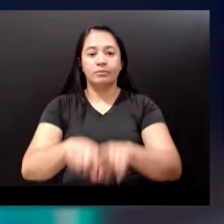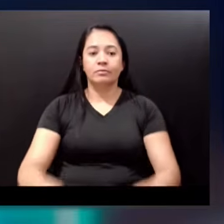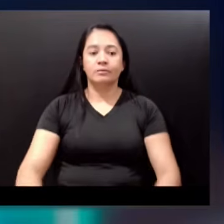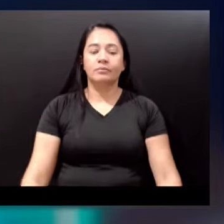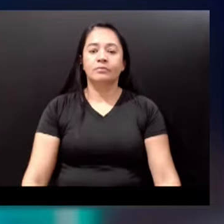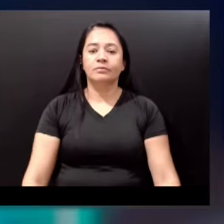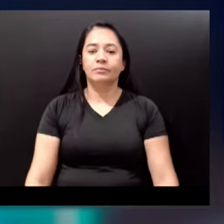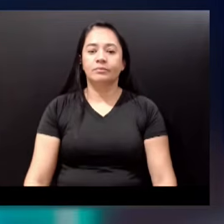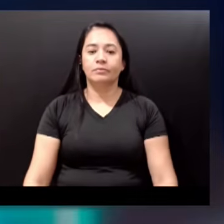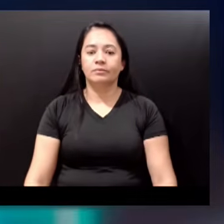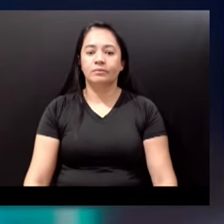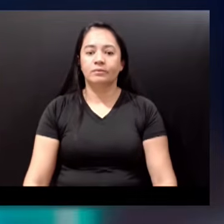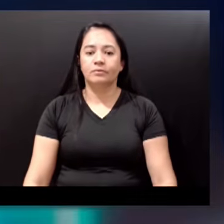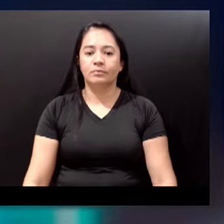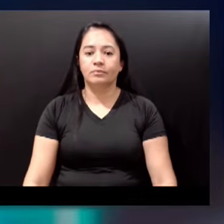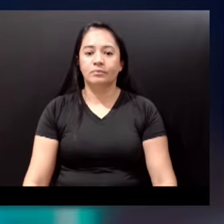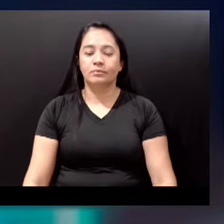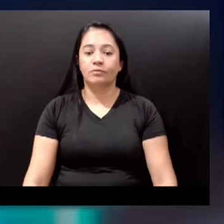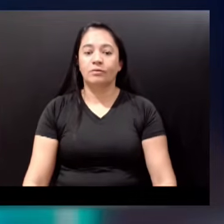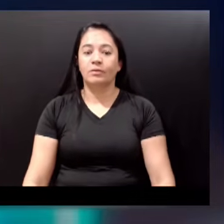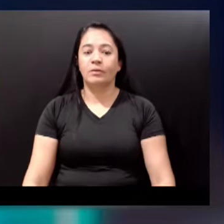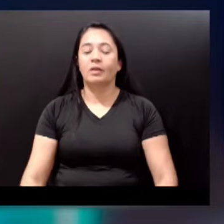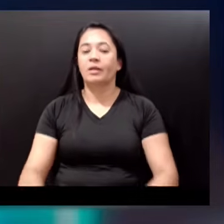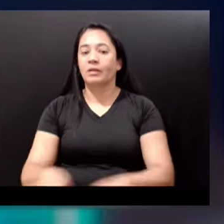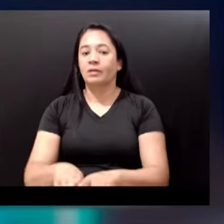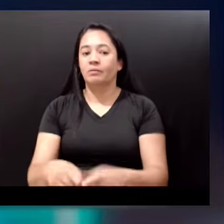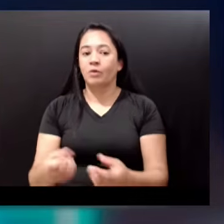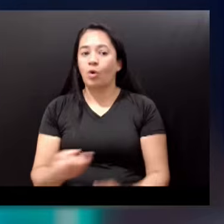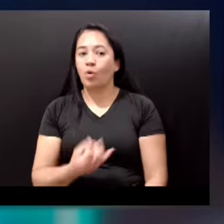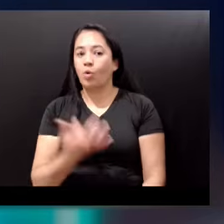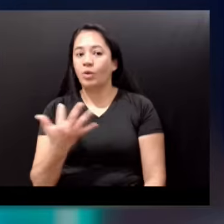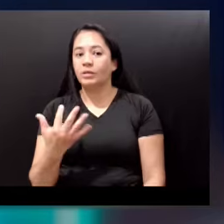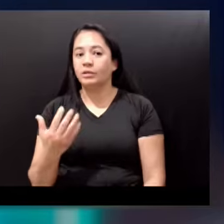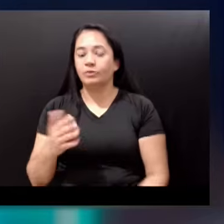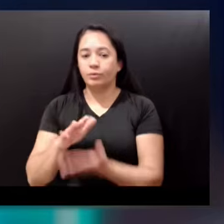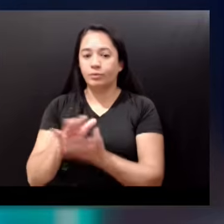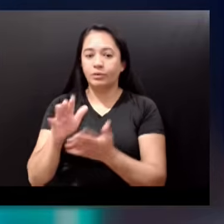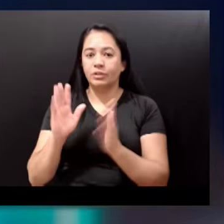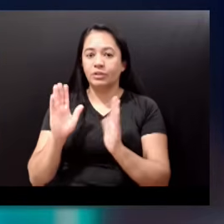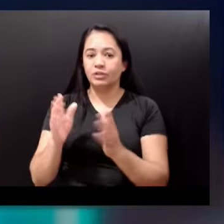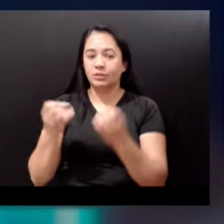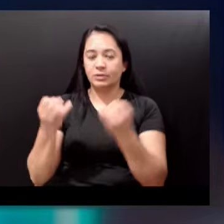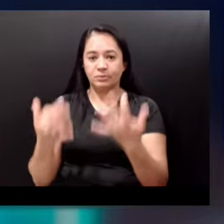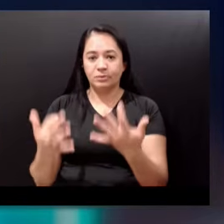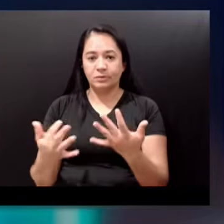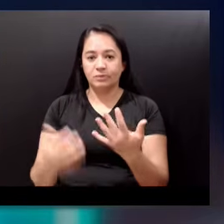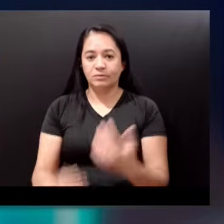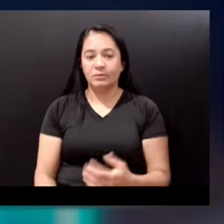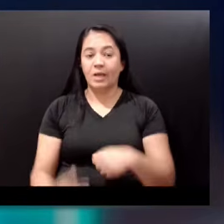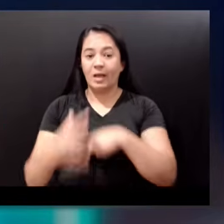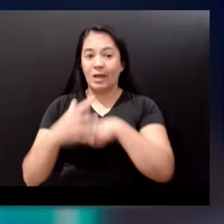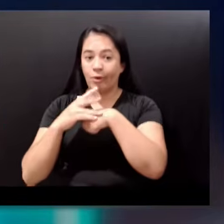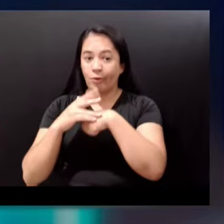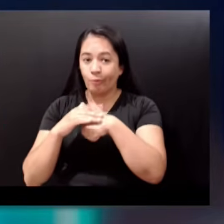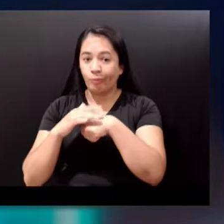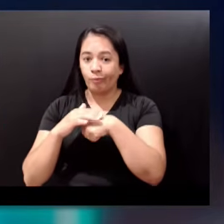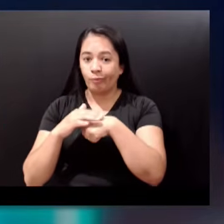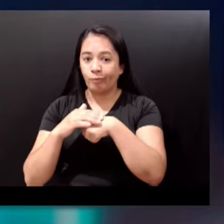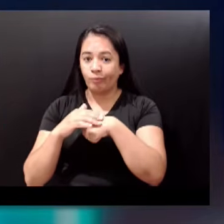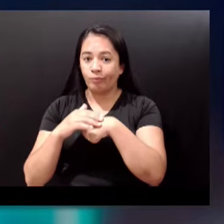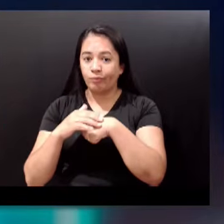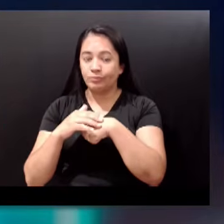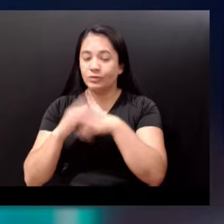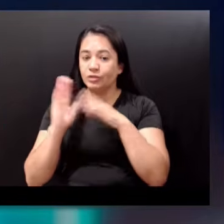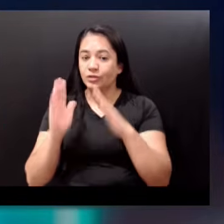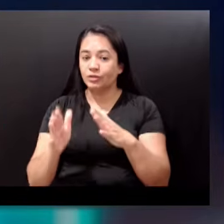o custo que isso tudo gera. Como o professor já mencionou, as doenças crônicas, elas têm um longo período de latência